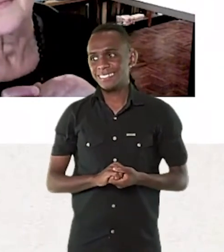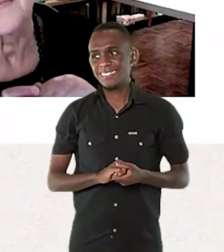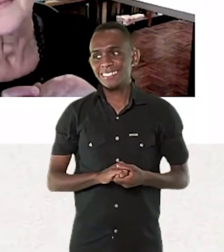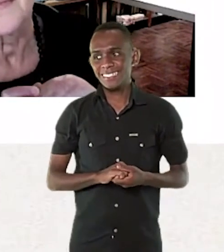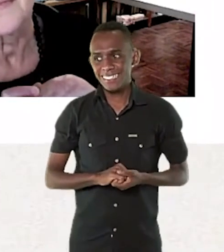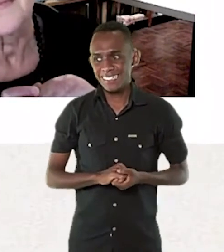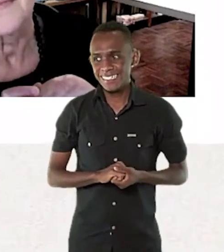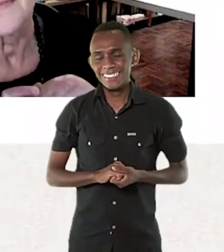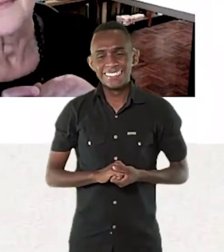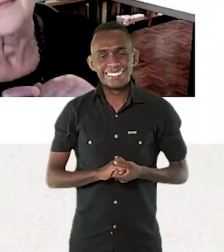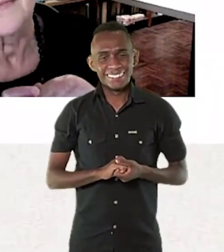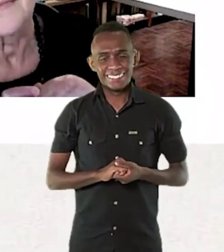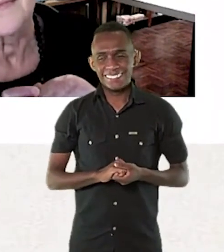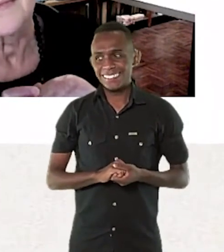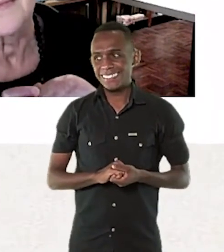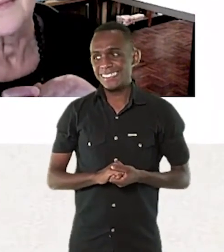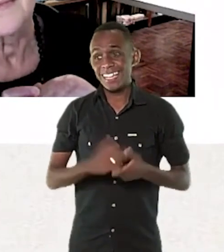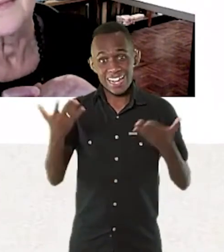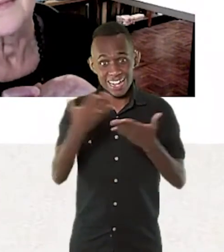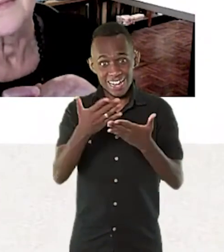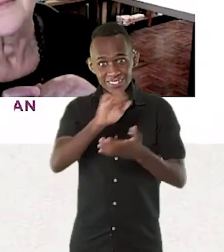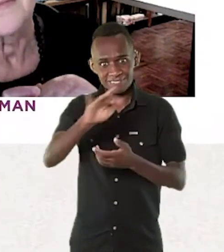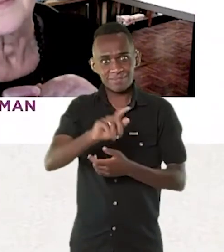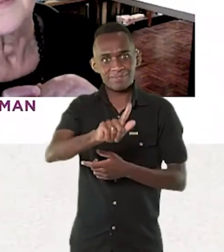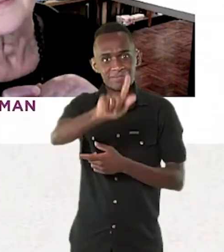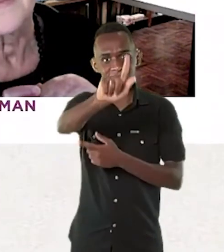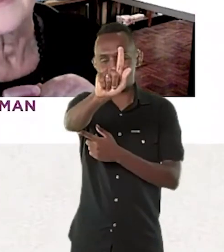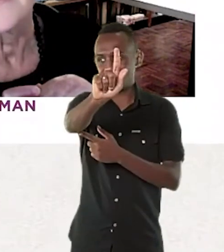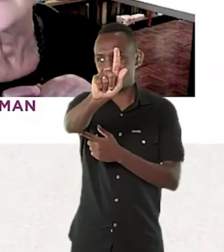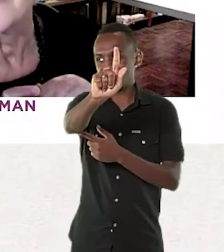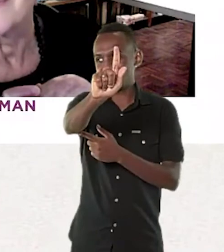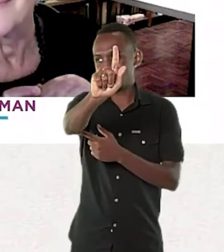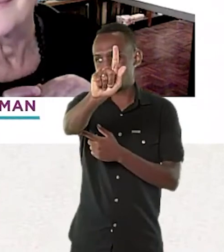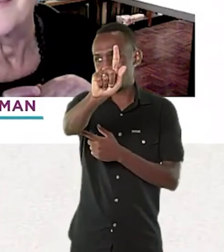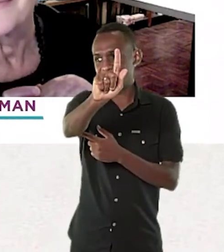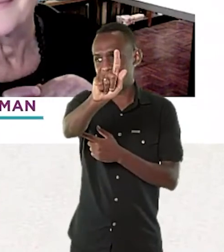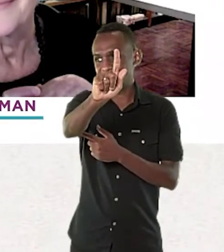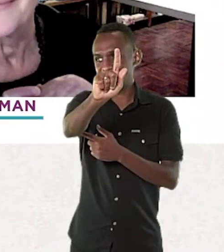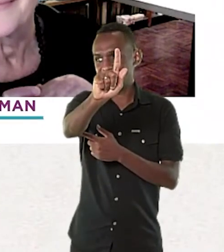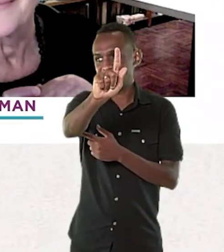vou morrer de rir, porque dessa vez é difícil, tá? Da Gisele